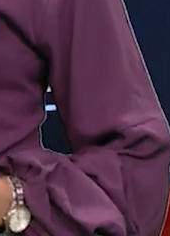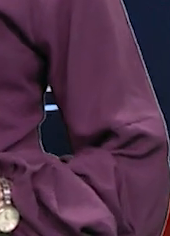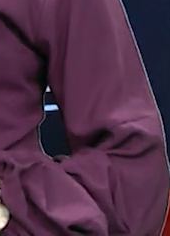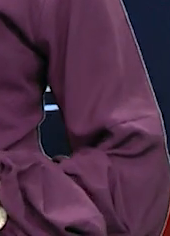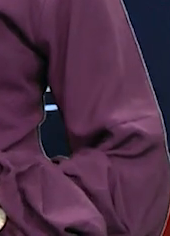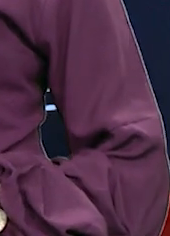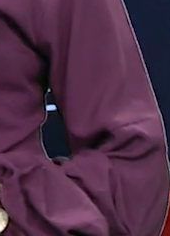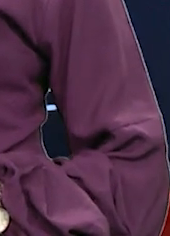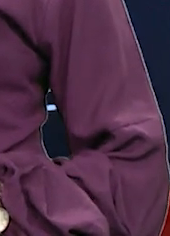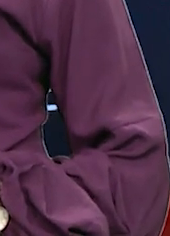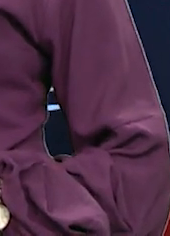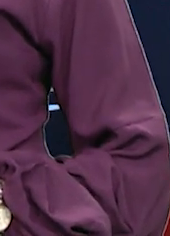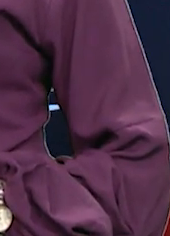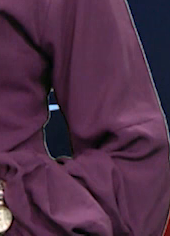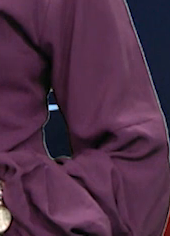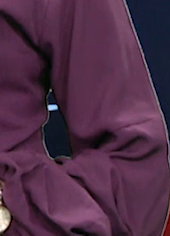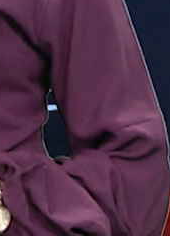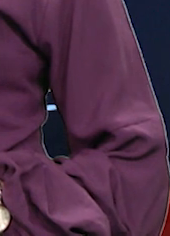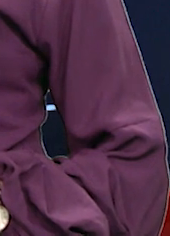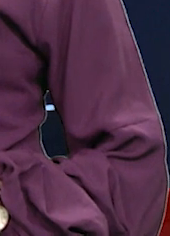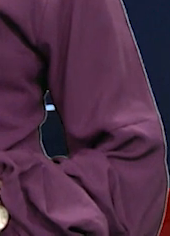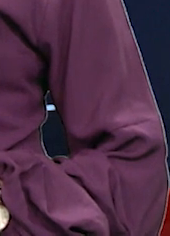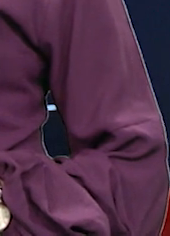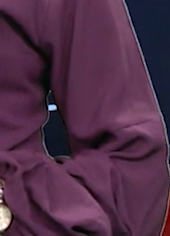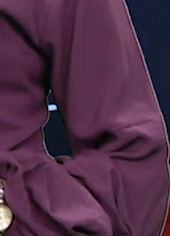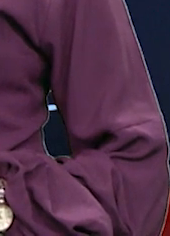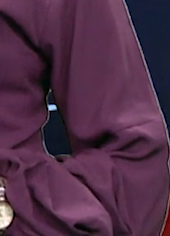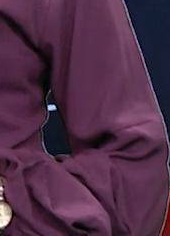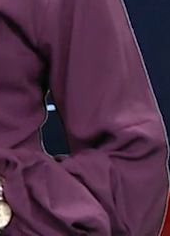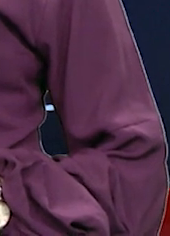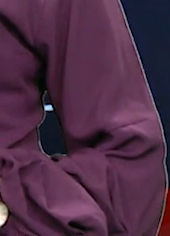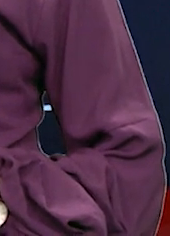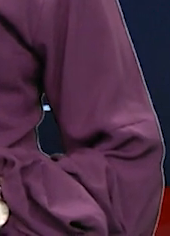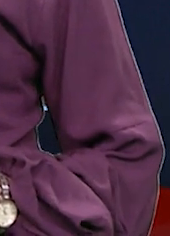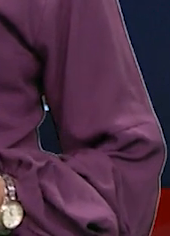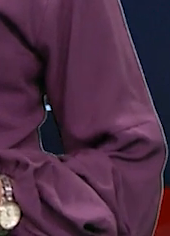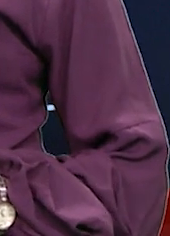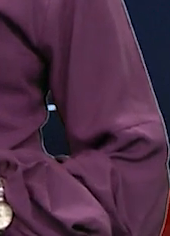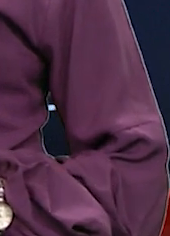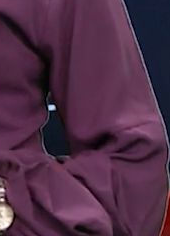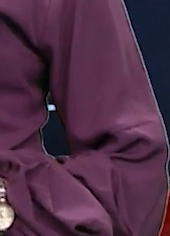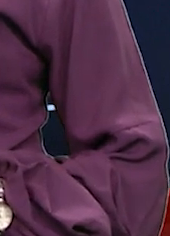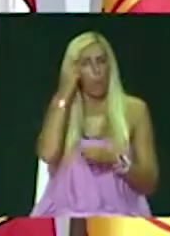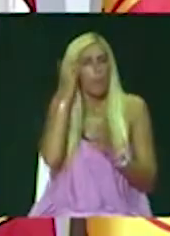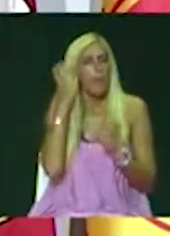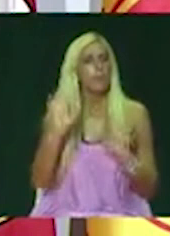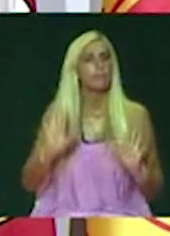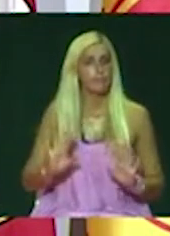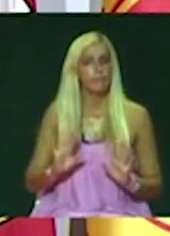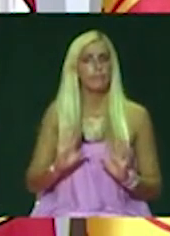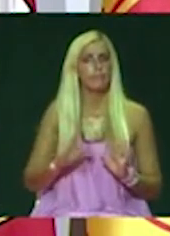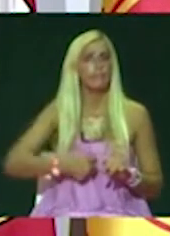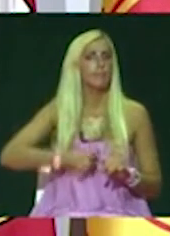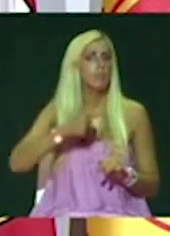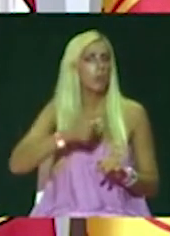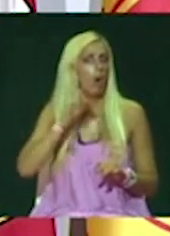compromisso deixado por António Costa passa por alterar a legislação laboral e aumentar os benefícios fiscais. É